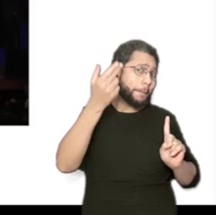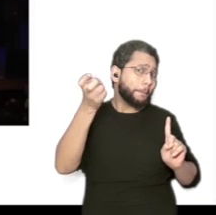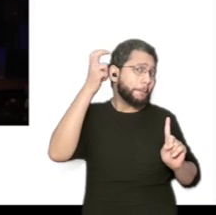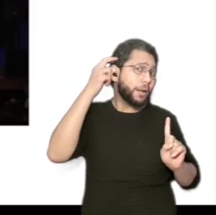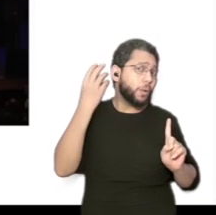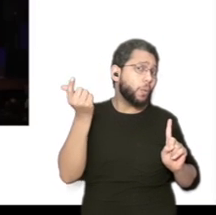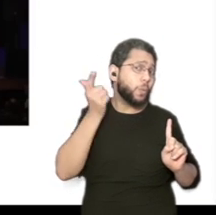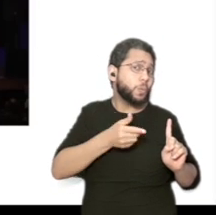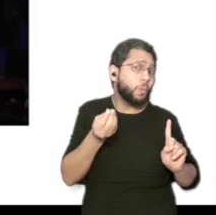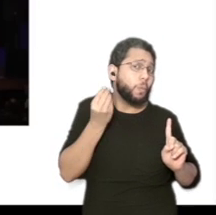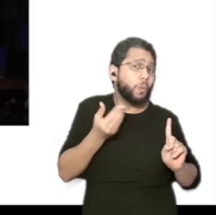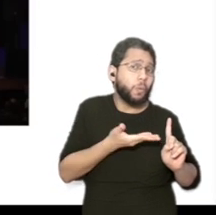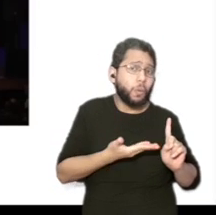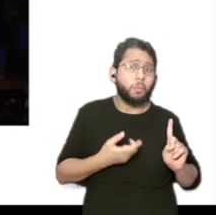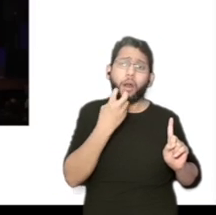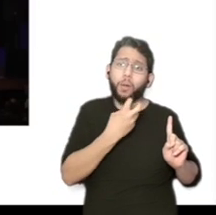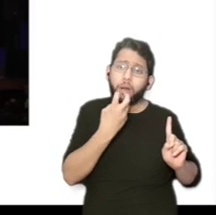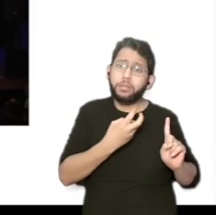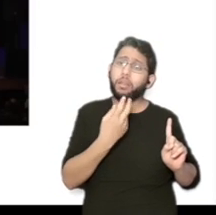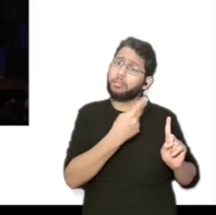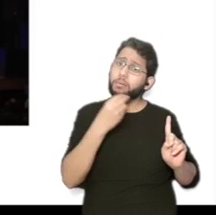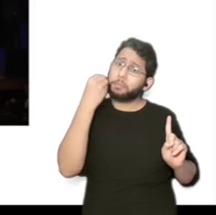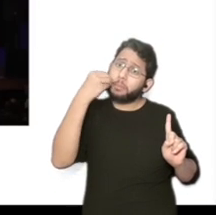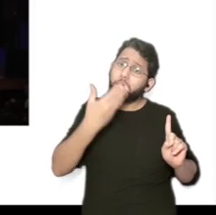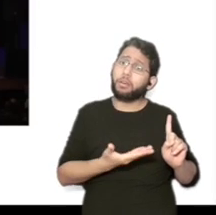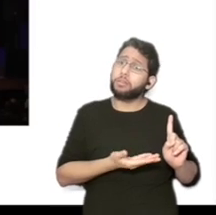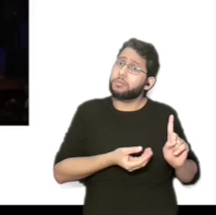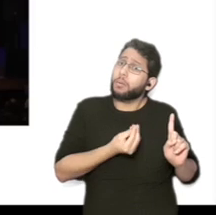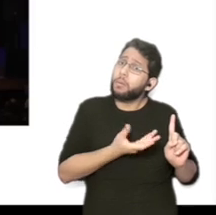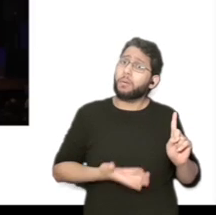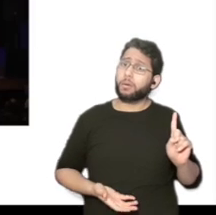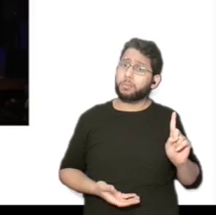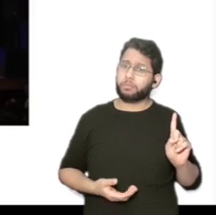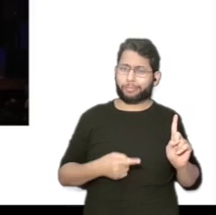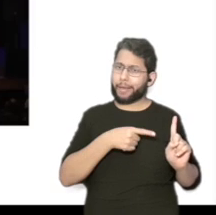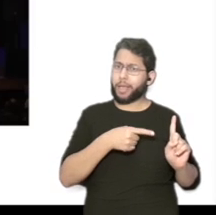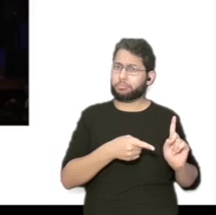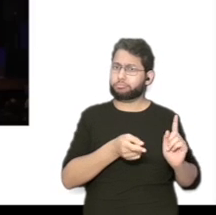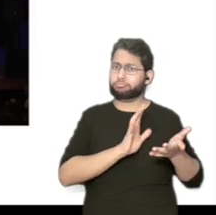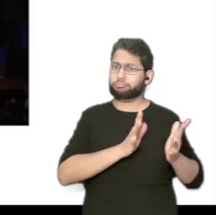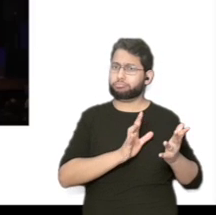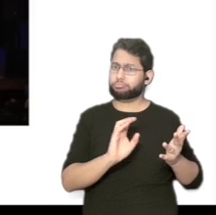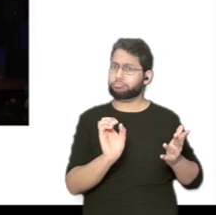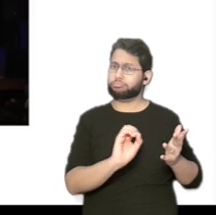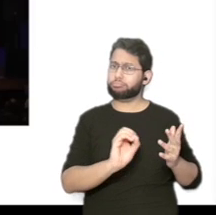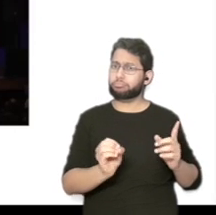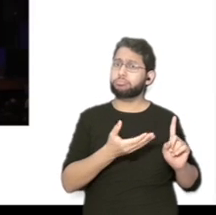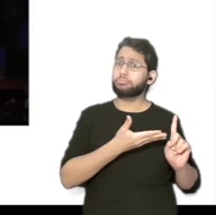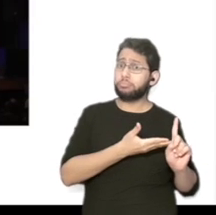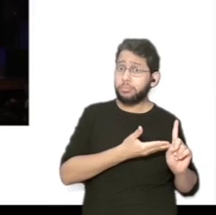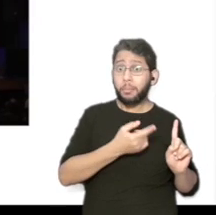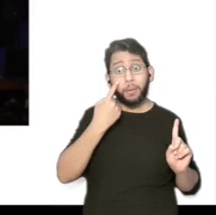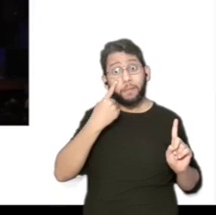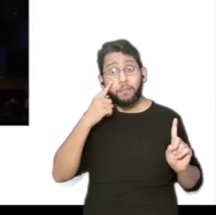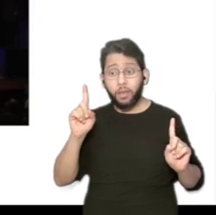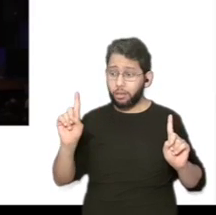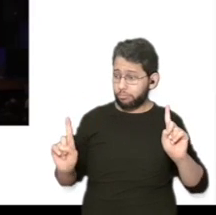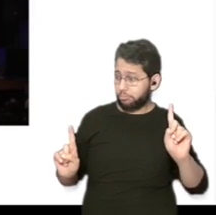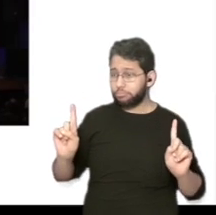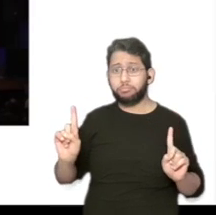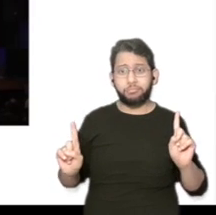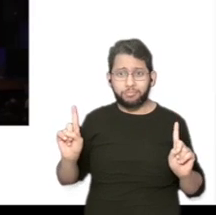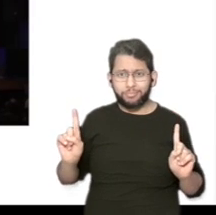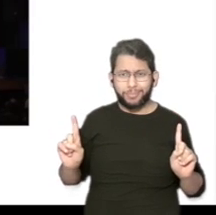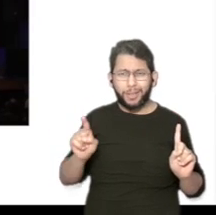sua experiência com o método oral. Assim, podemos ampliar os nossos conhecimentos sem nos deter a